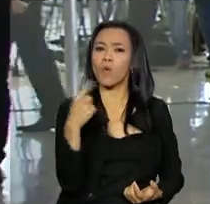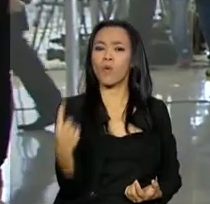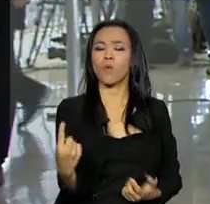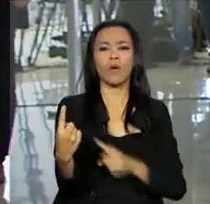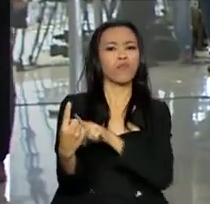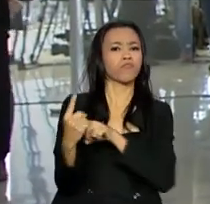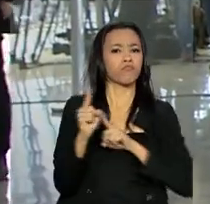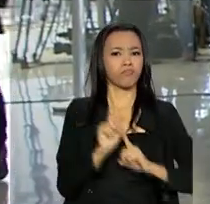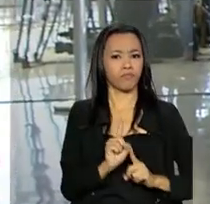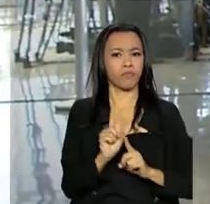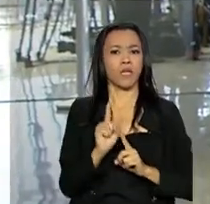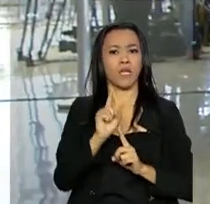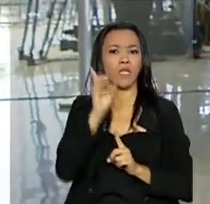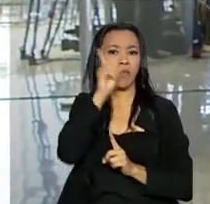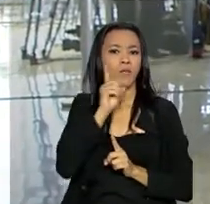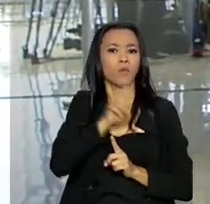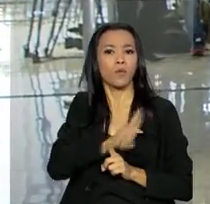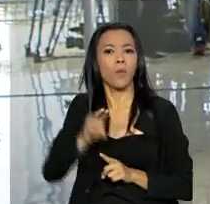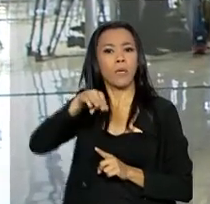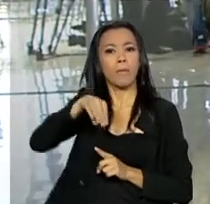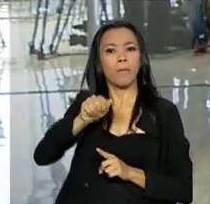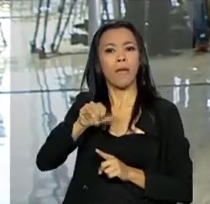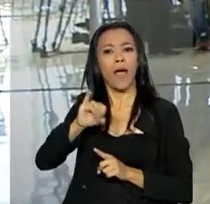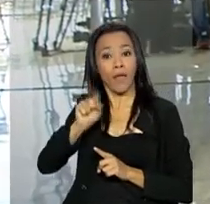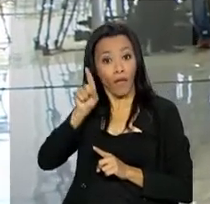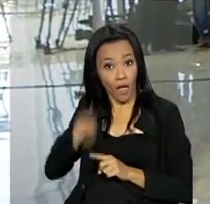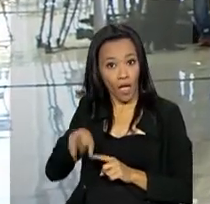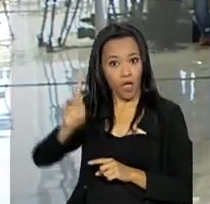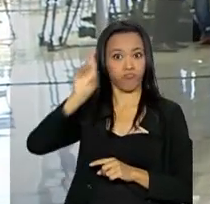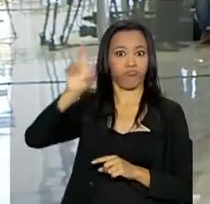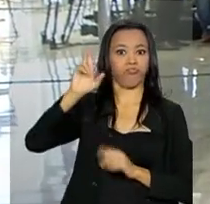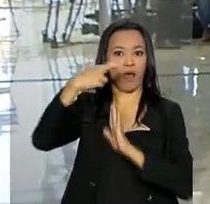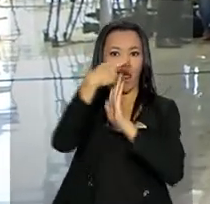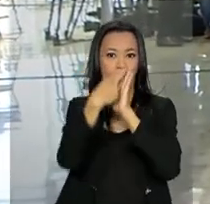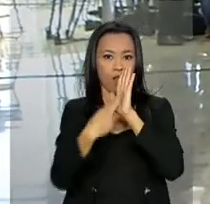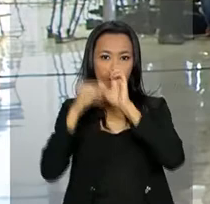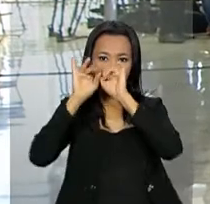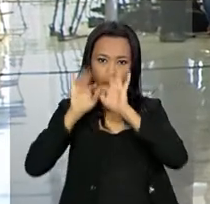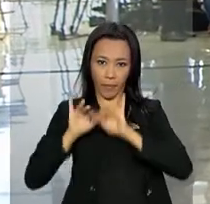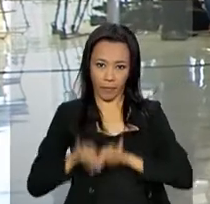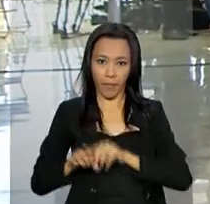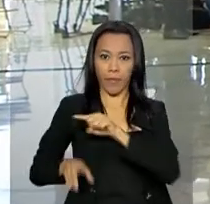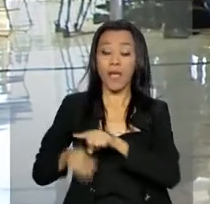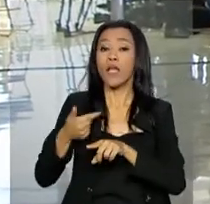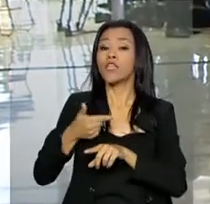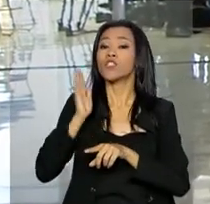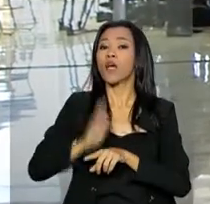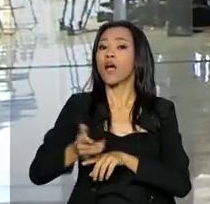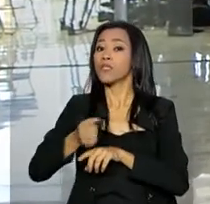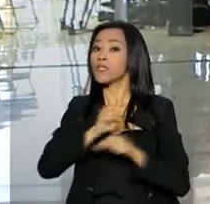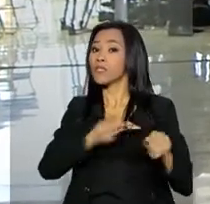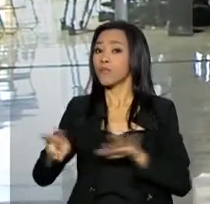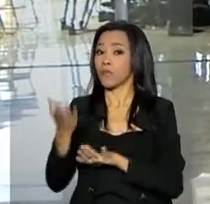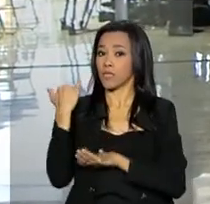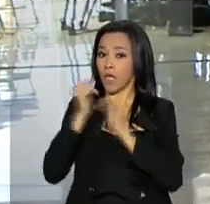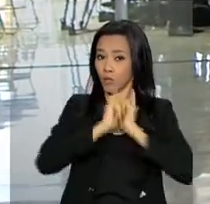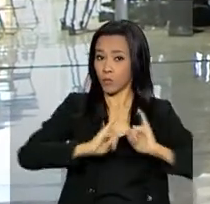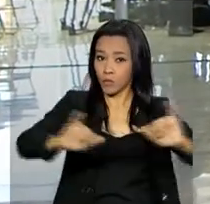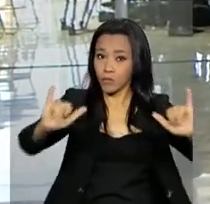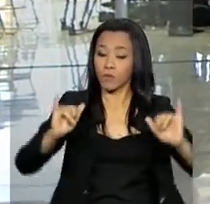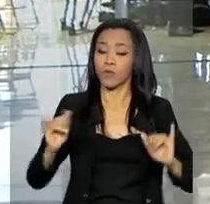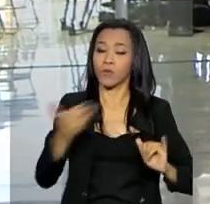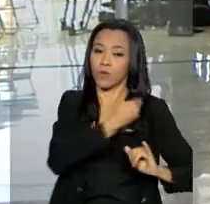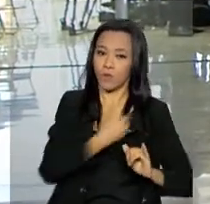deputado arthur maia que é o relator da proposta ele anunciou na semana passada que com a chancela do